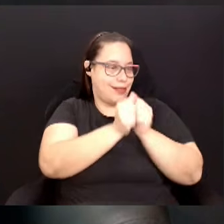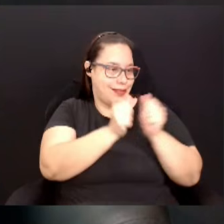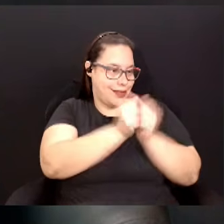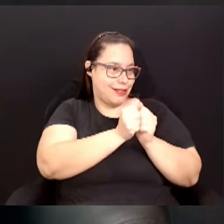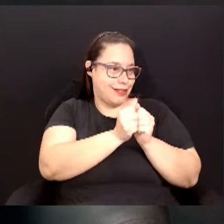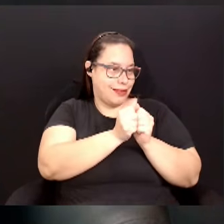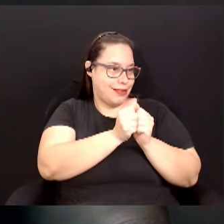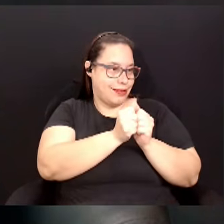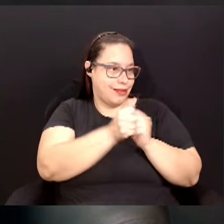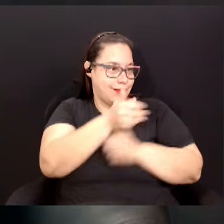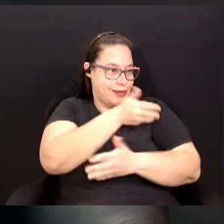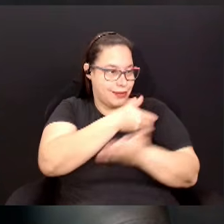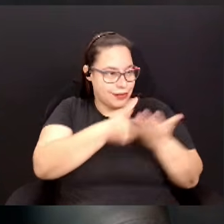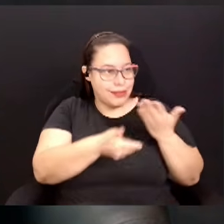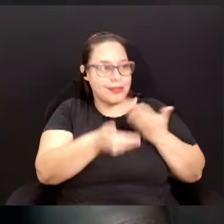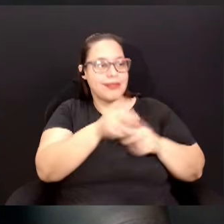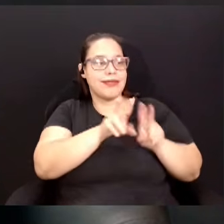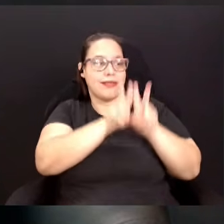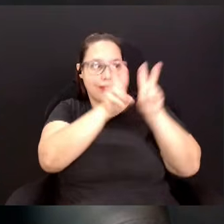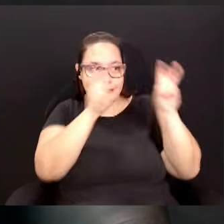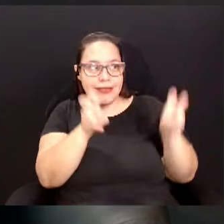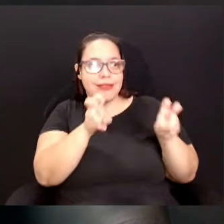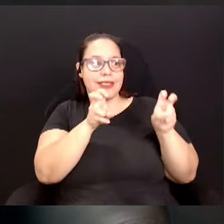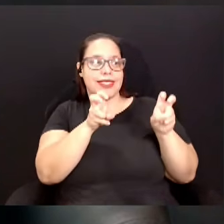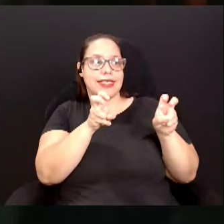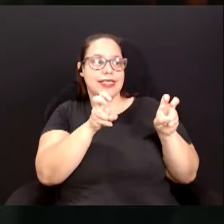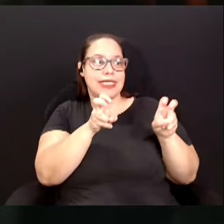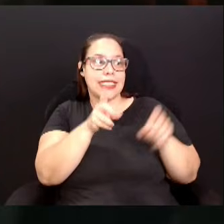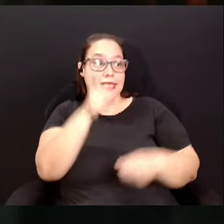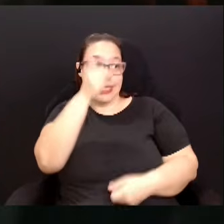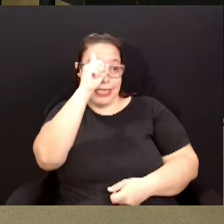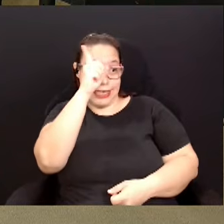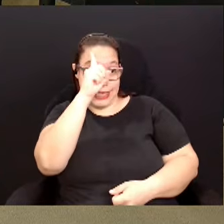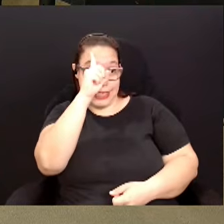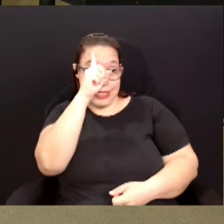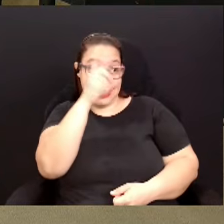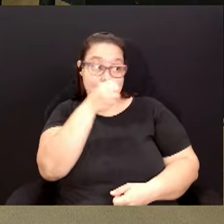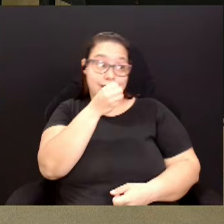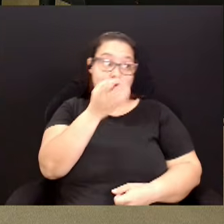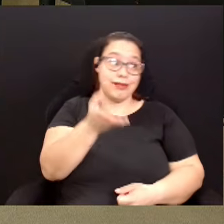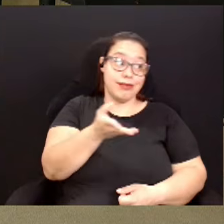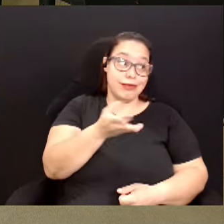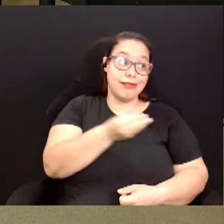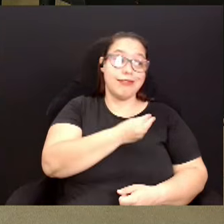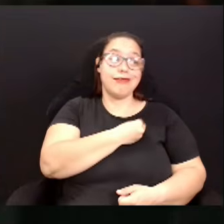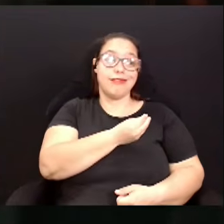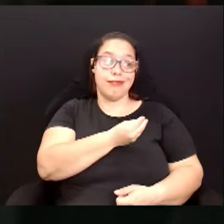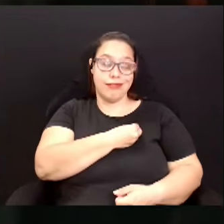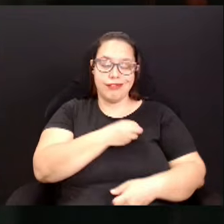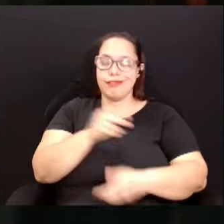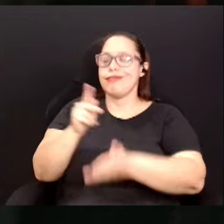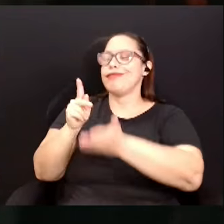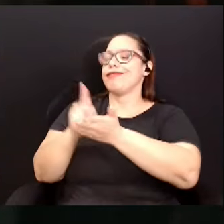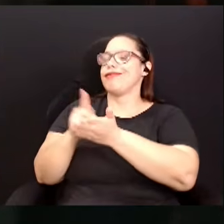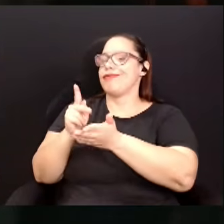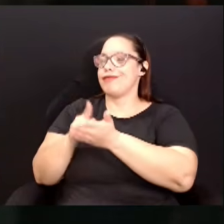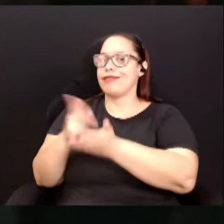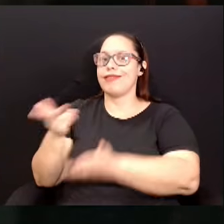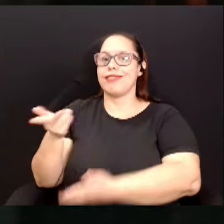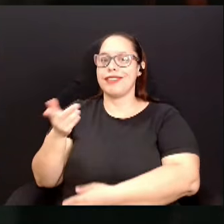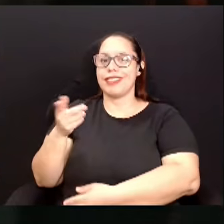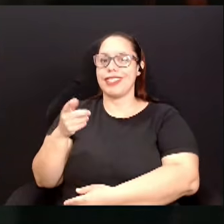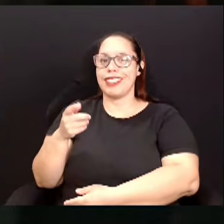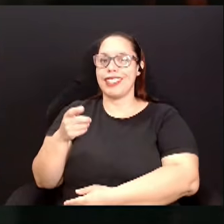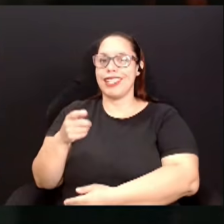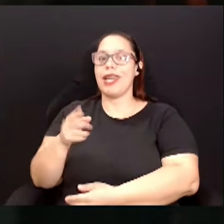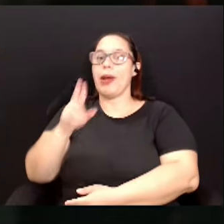pouco sobre esse tema que é tão cotidiano. Pois Todo é. mundo vive isso, né? Verdade. Olha aí, ó. Pois é, já peguei